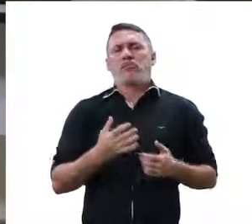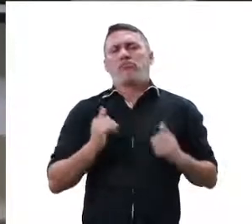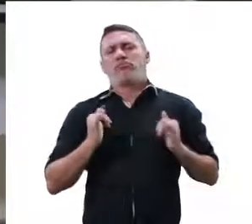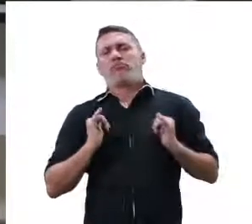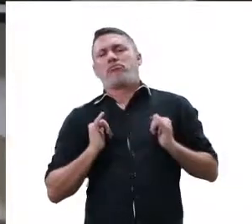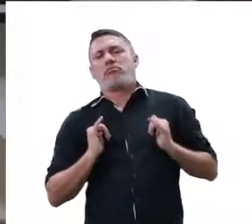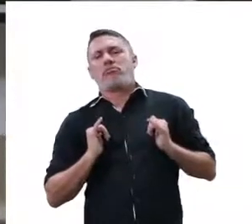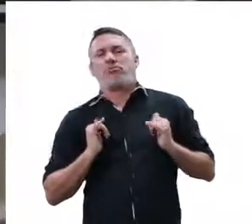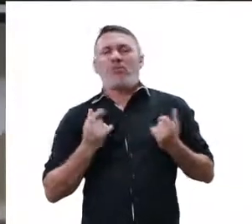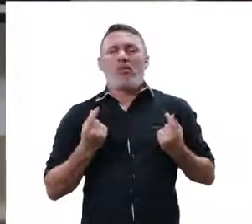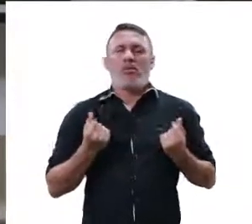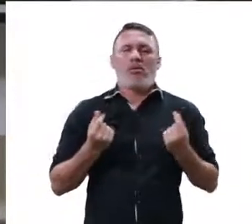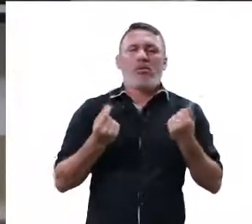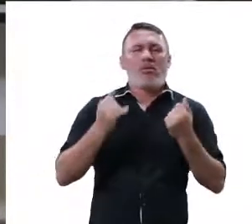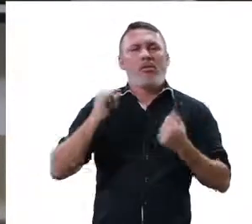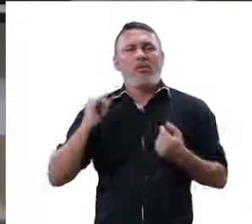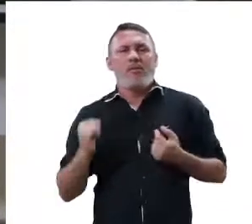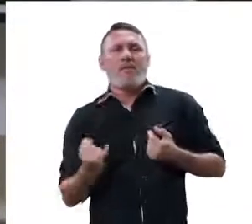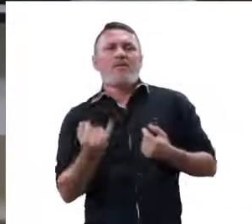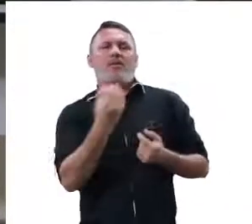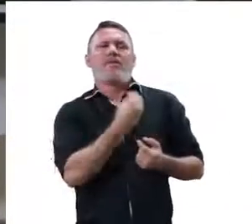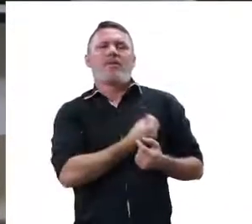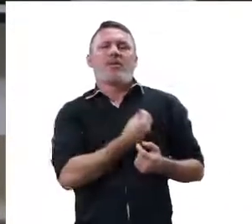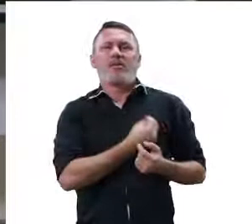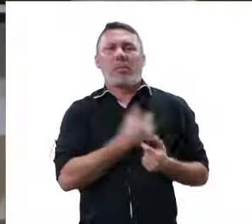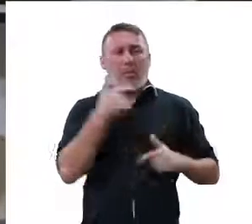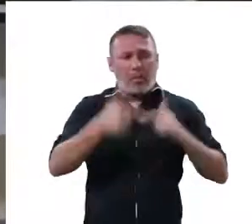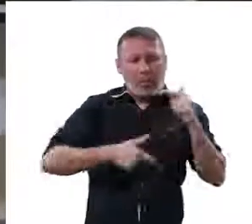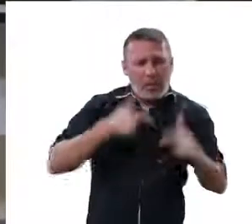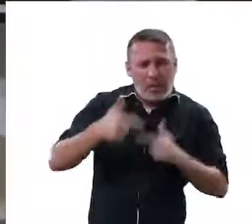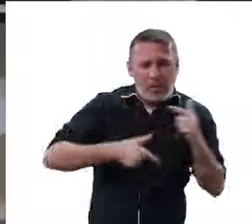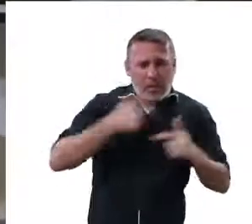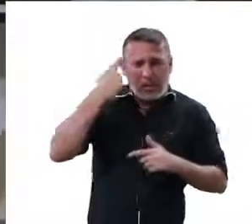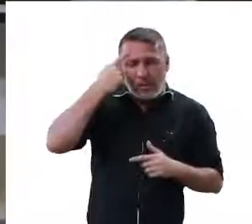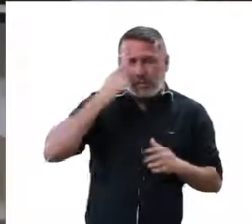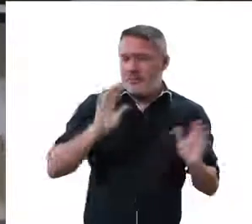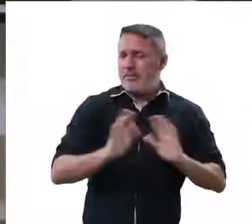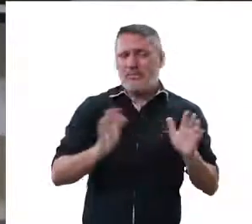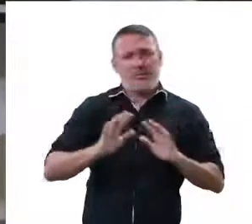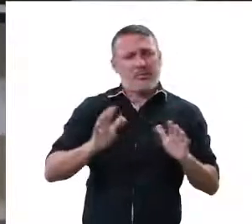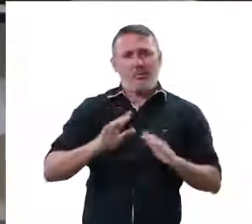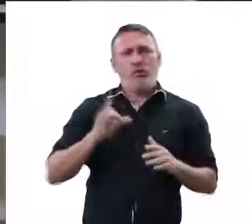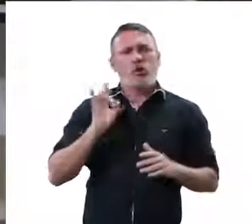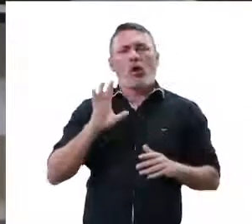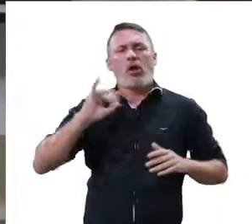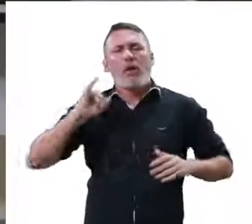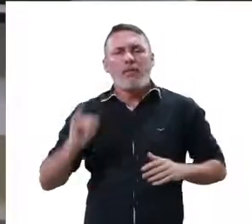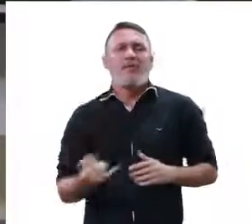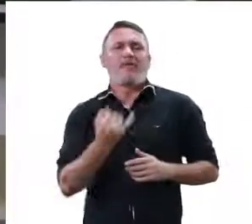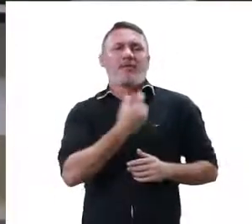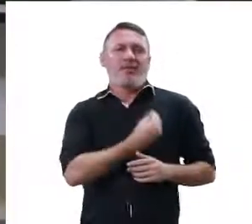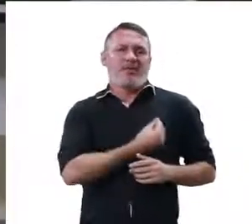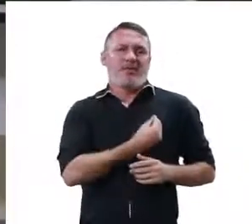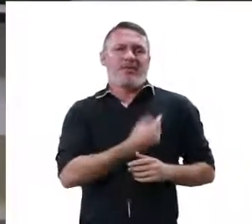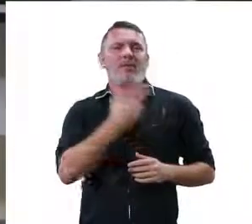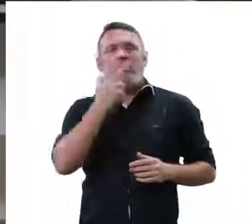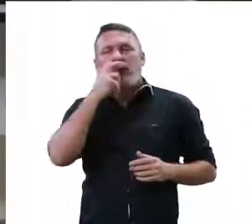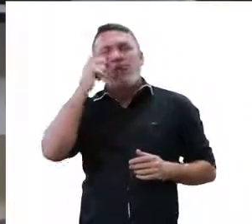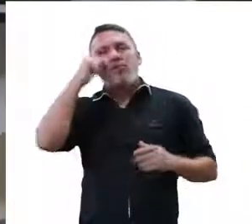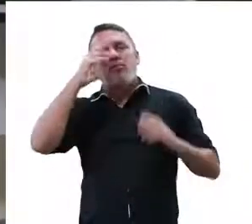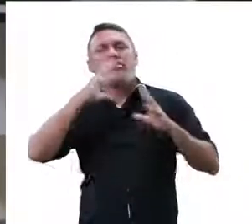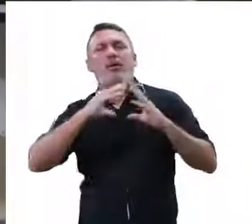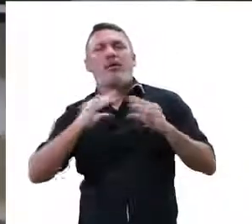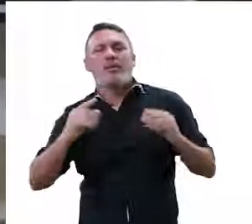muito greco-romana, né? O sujeito, o homem bom dessas sociedades, ele não trabalha, ele